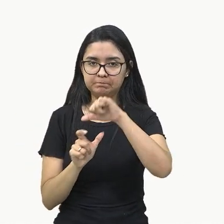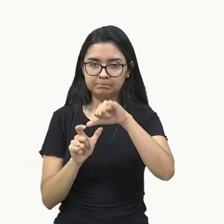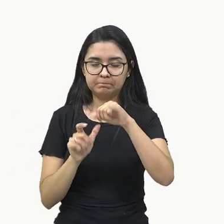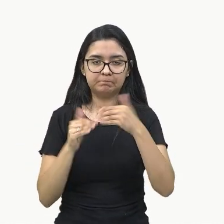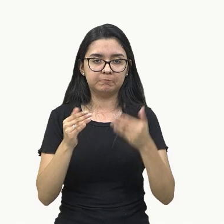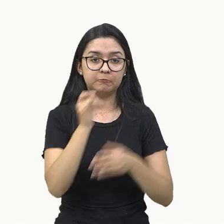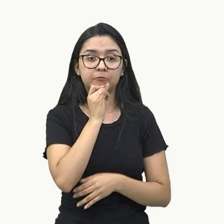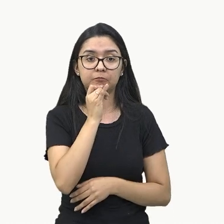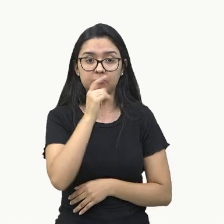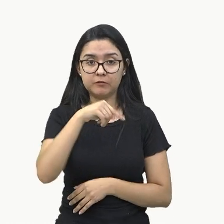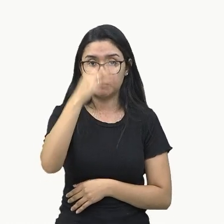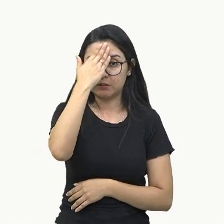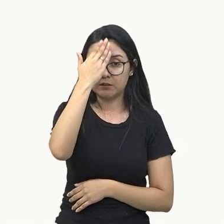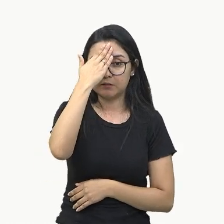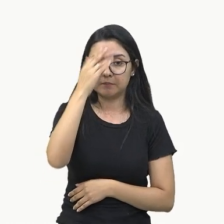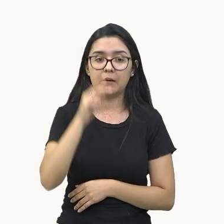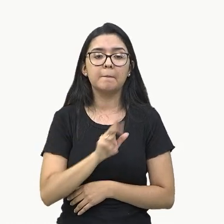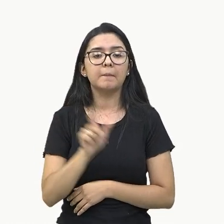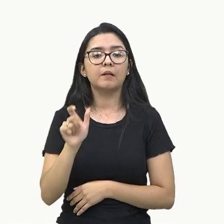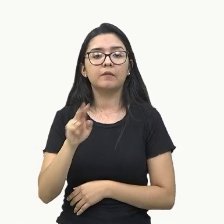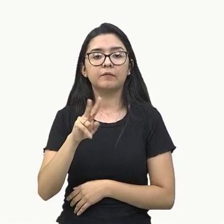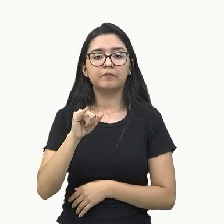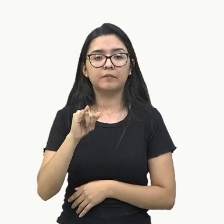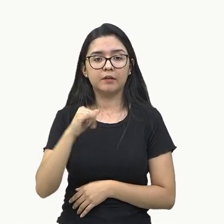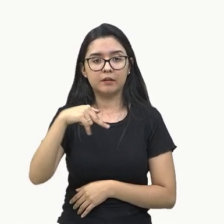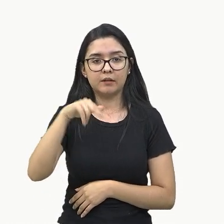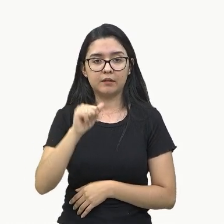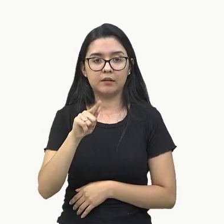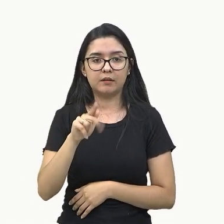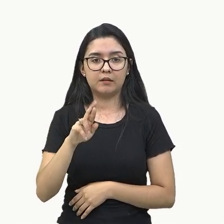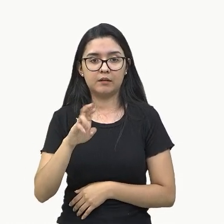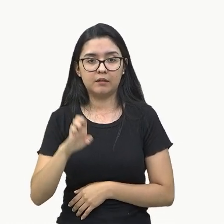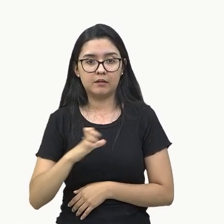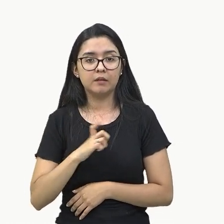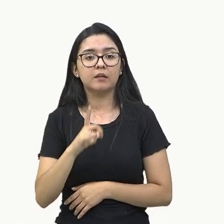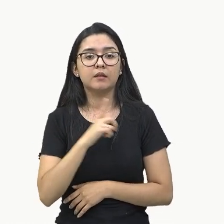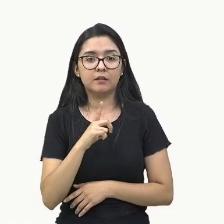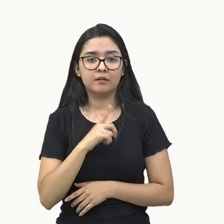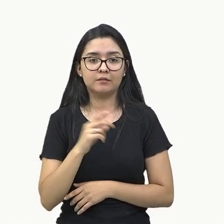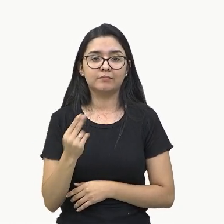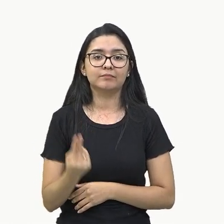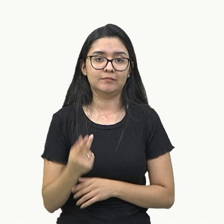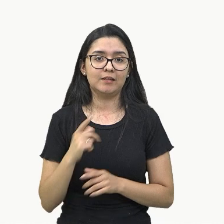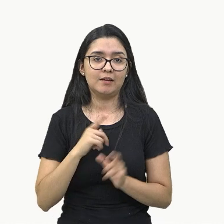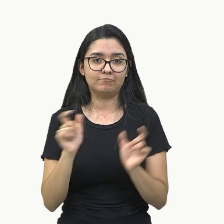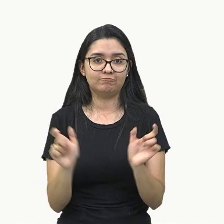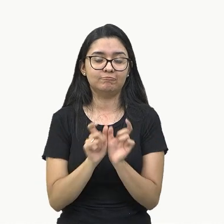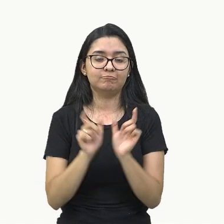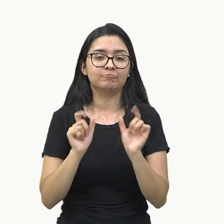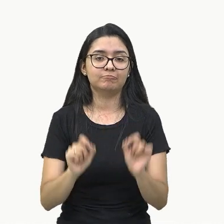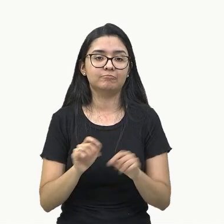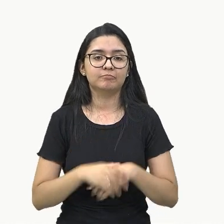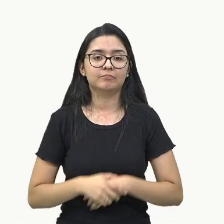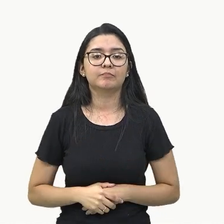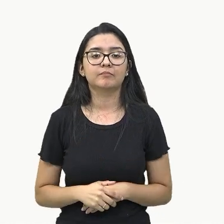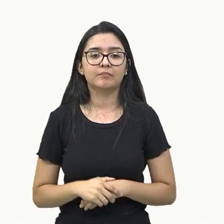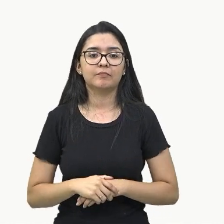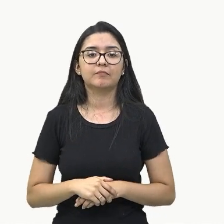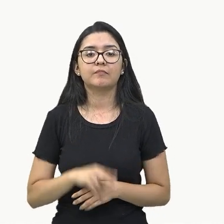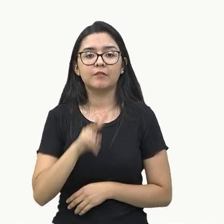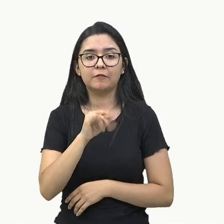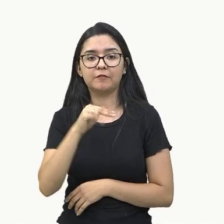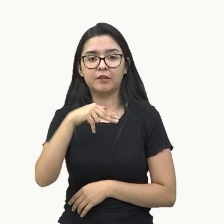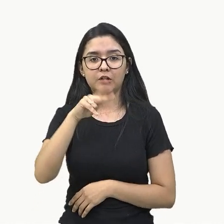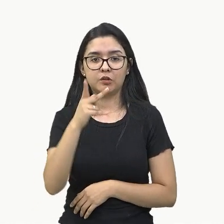você sabia que a palavra vinagre é uma palavra formada por composição por aglutinação? É a junção das palavras